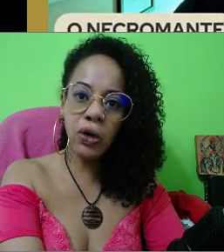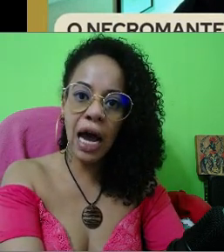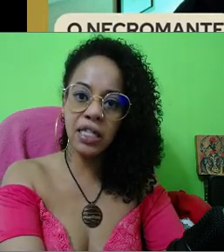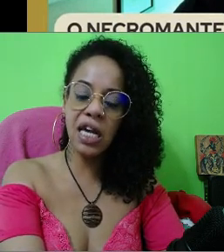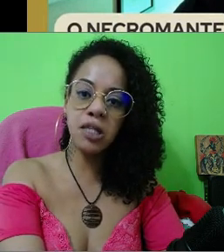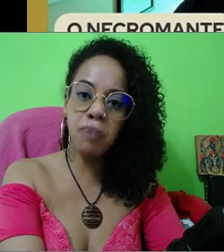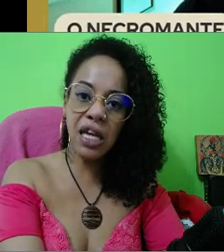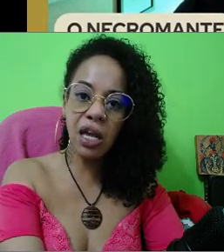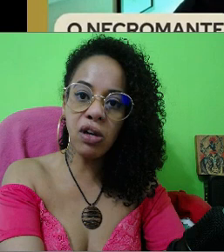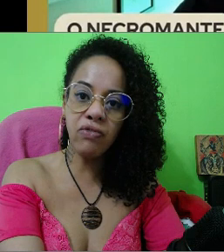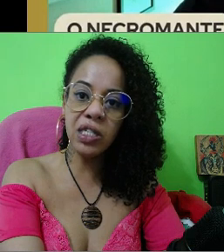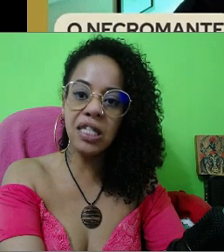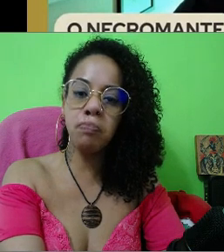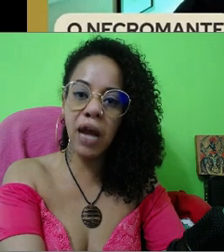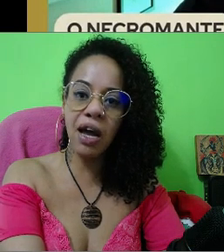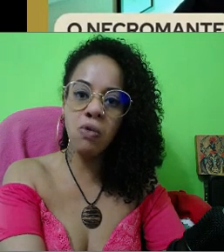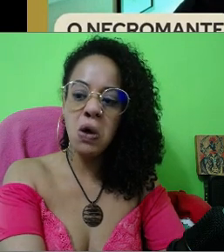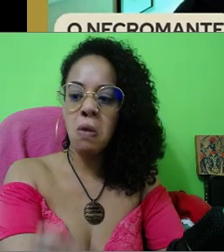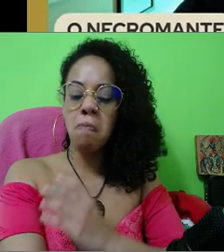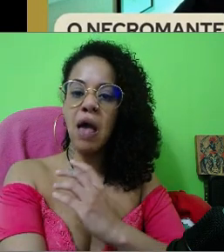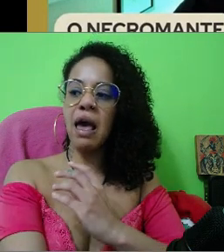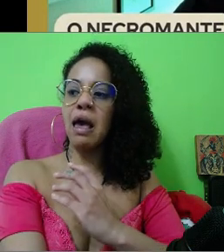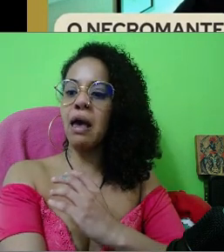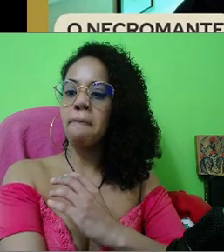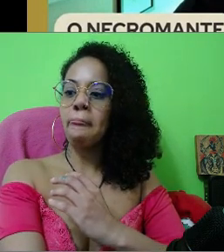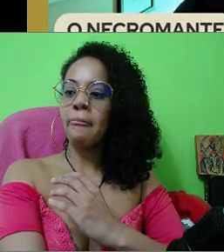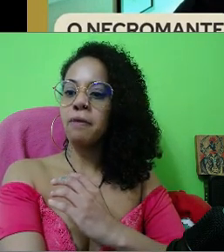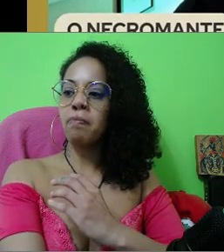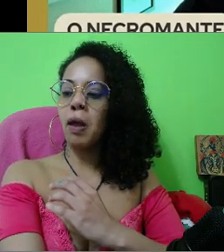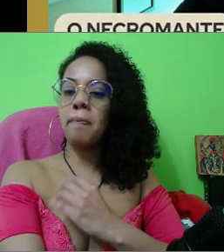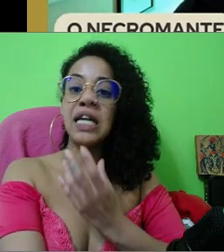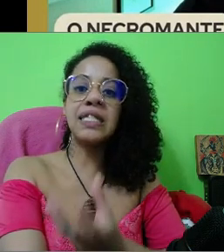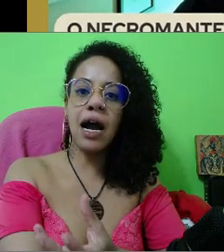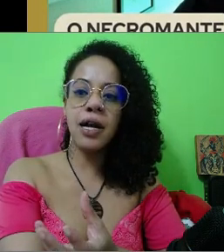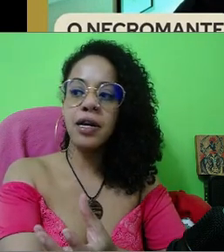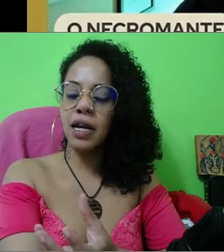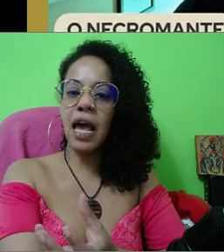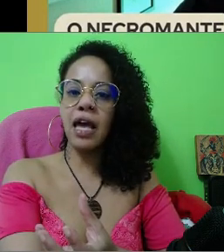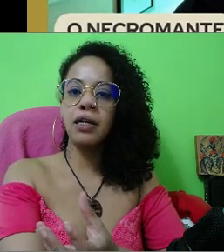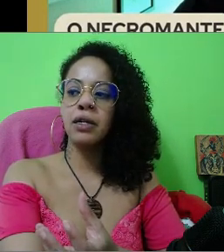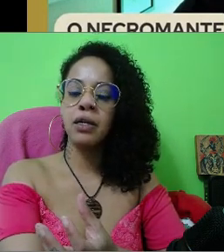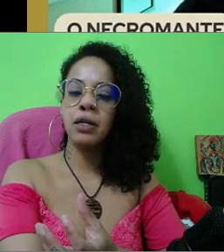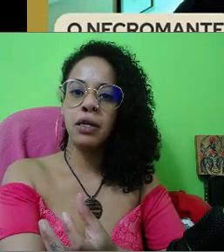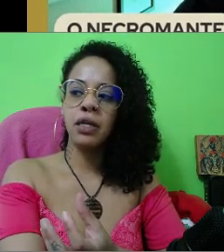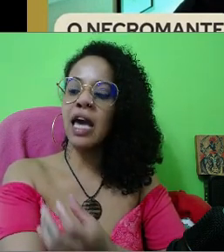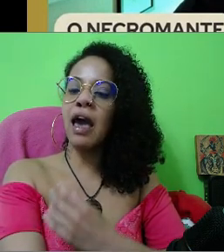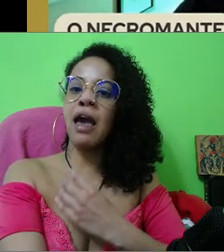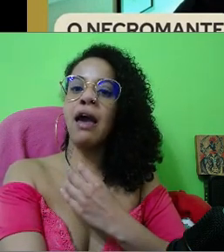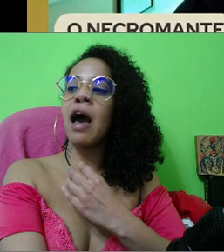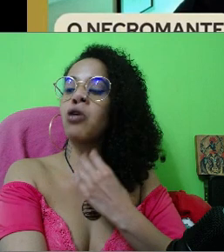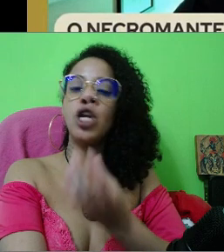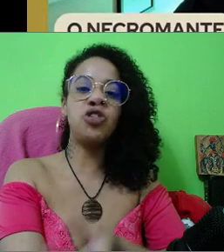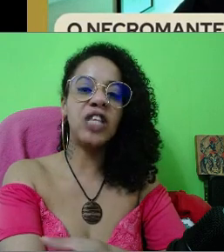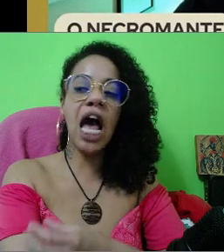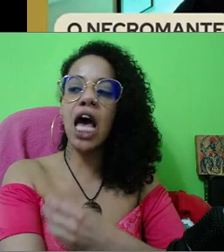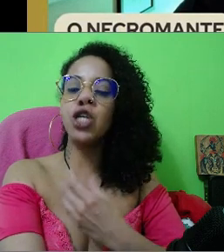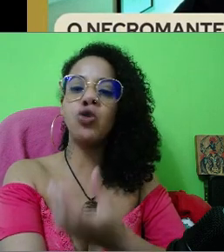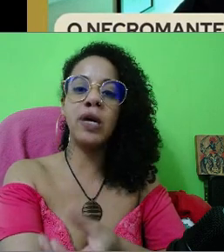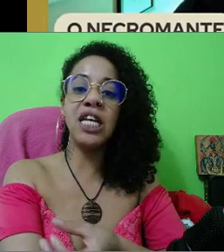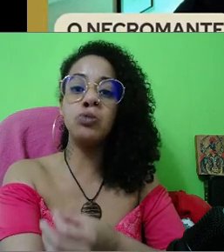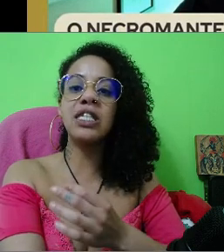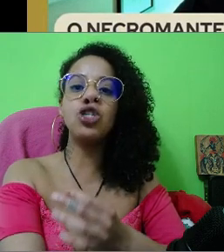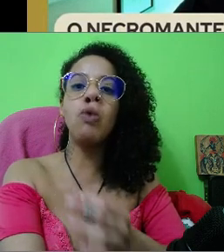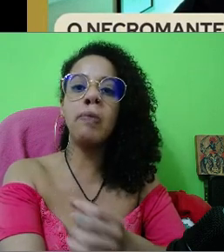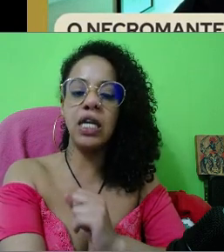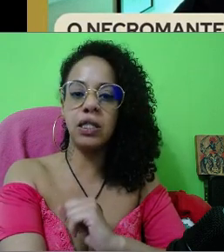sejam plurais respeitem o que vocês pregamprezar né que é a coletividade